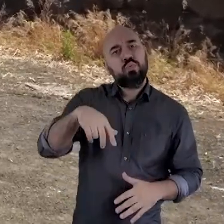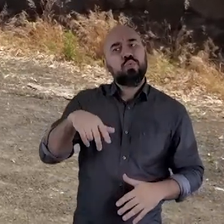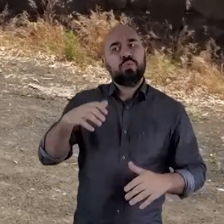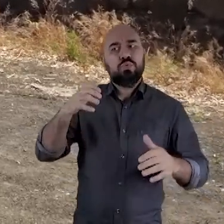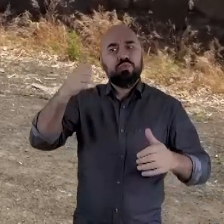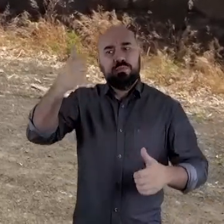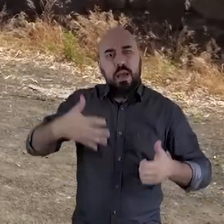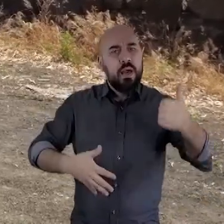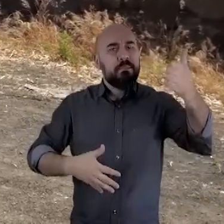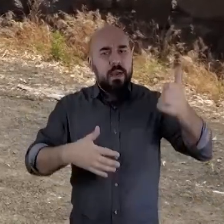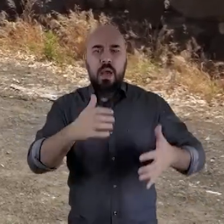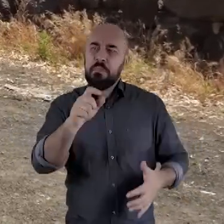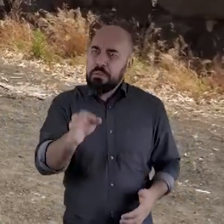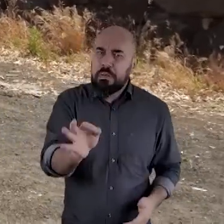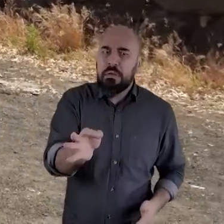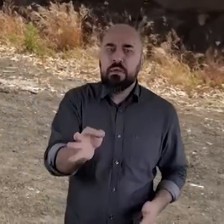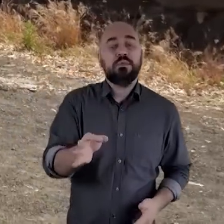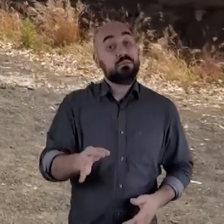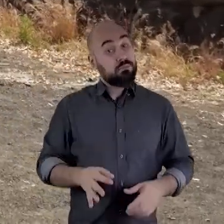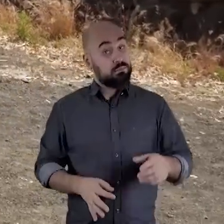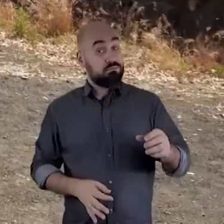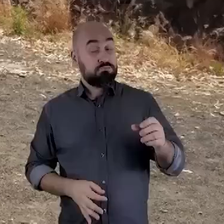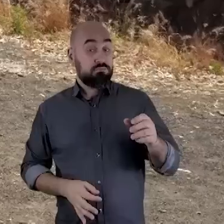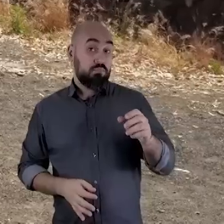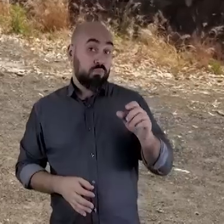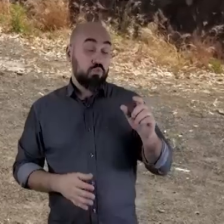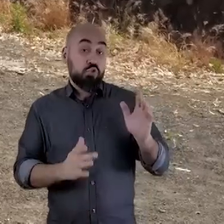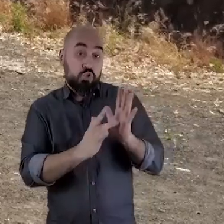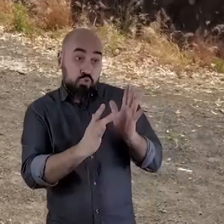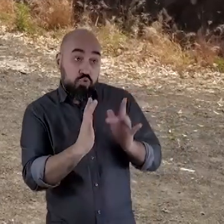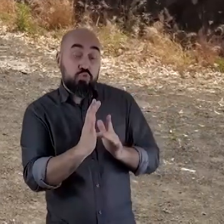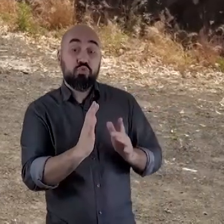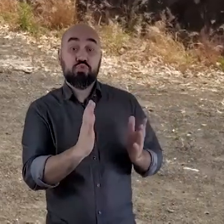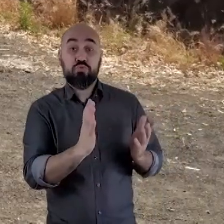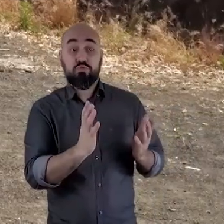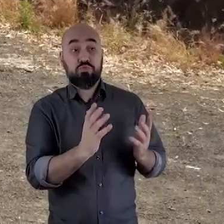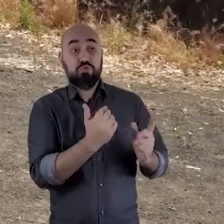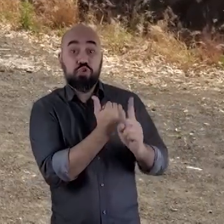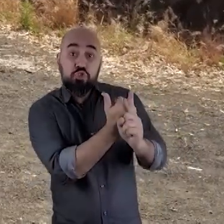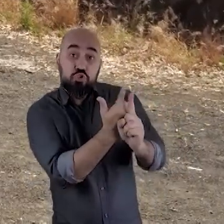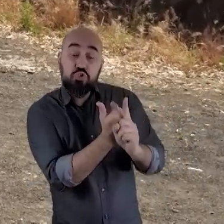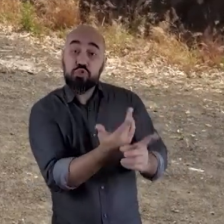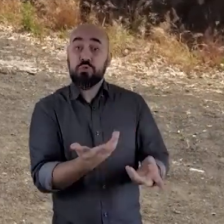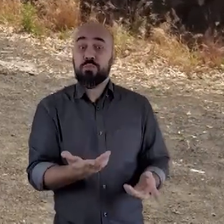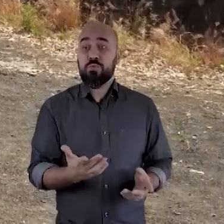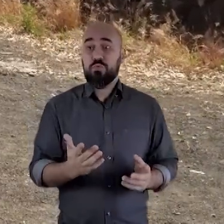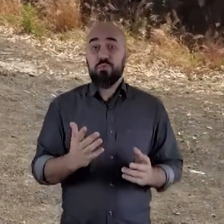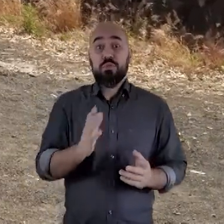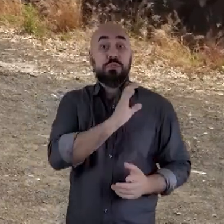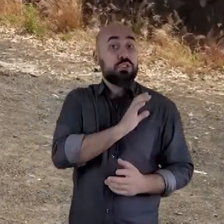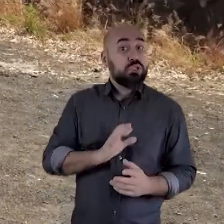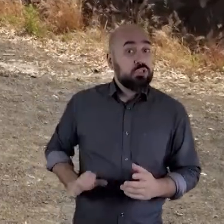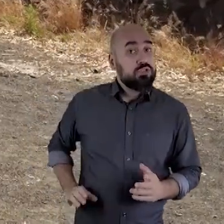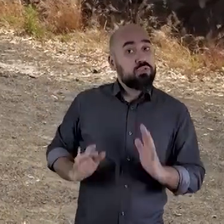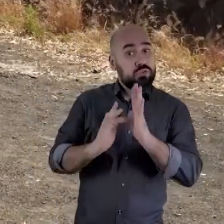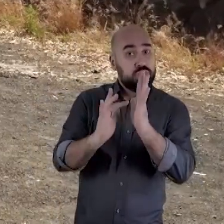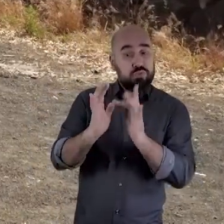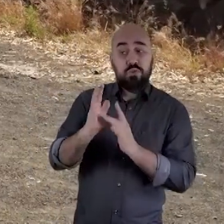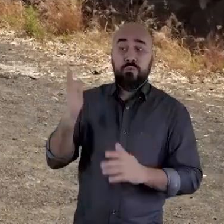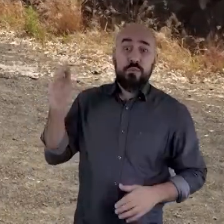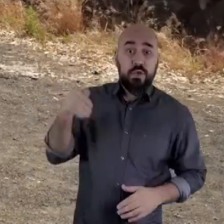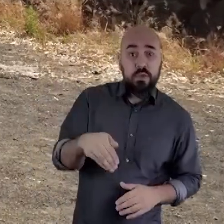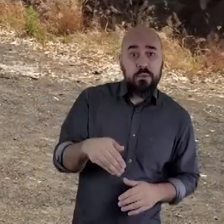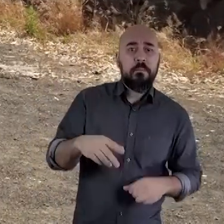seja, você pensa, é Jesus, os evangelhos, ali está falando de Cristo que esteve em Betsaida, porque Pedro era